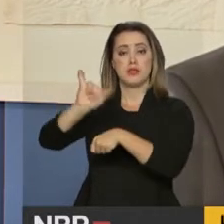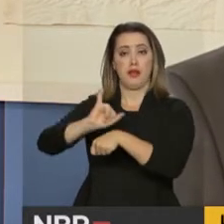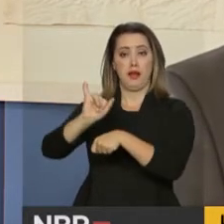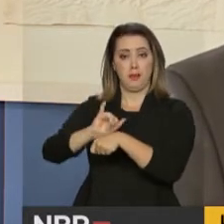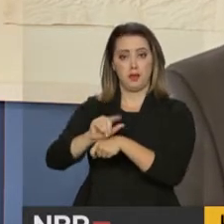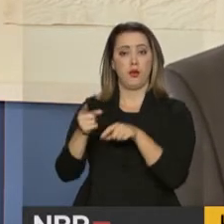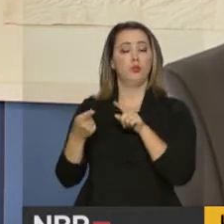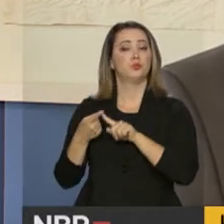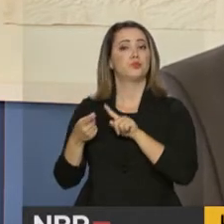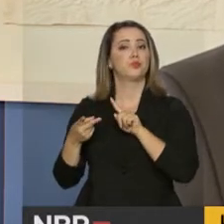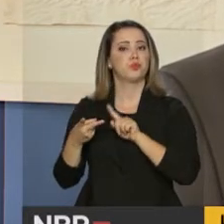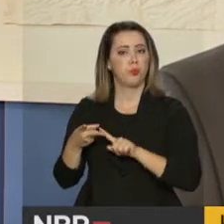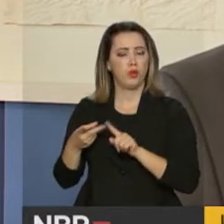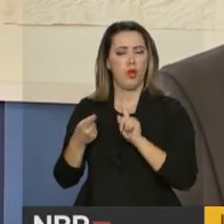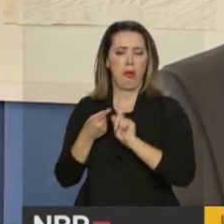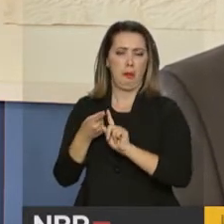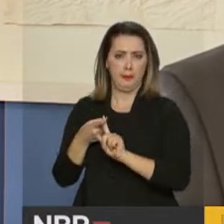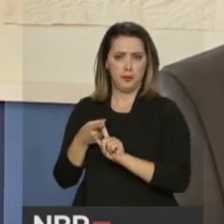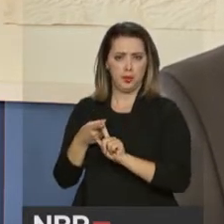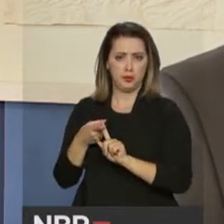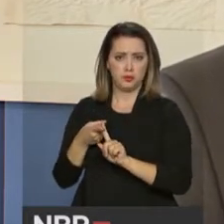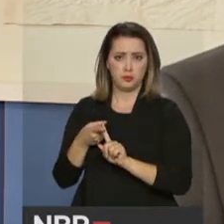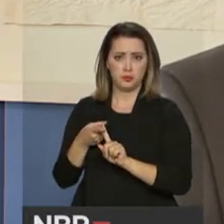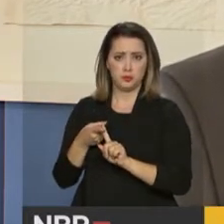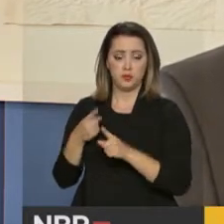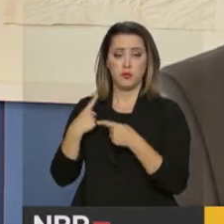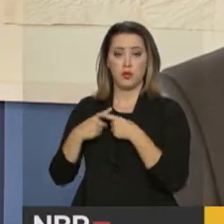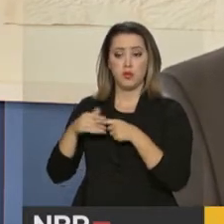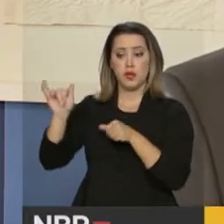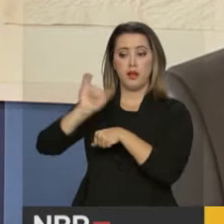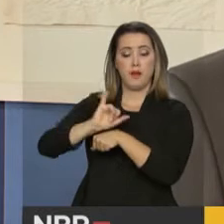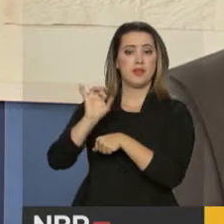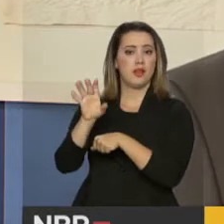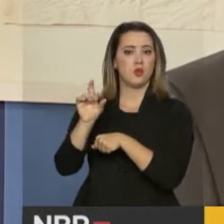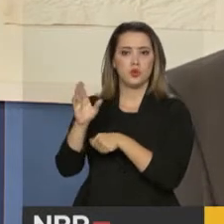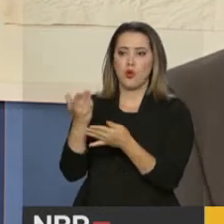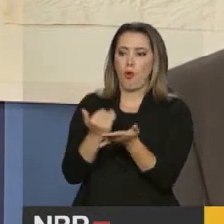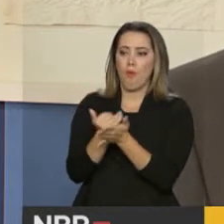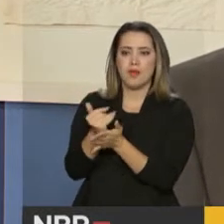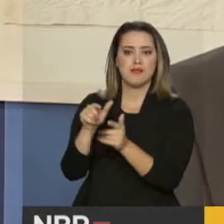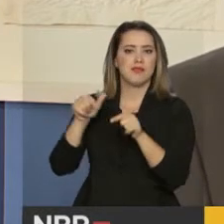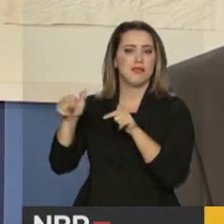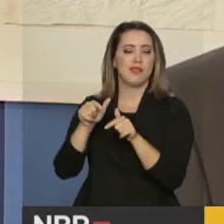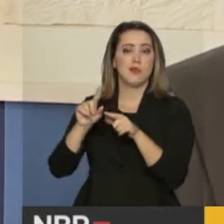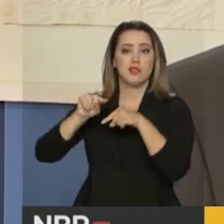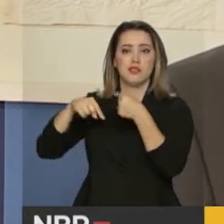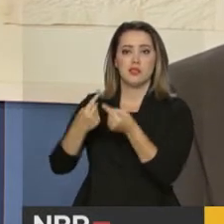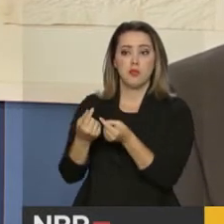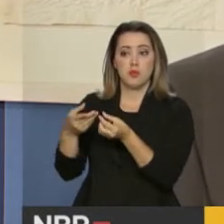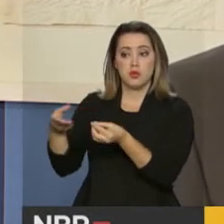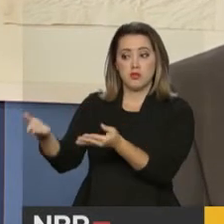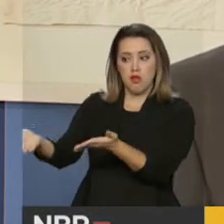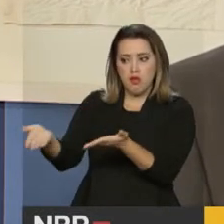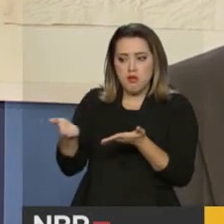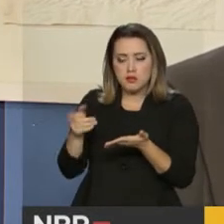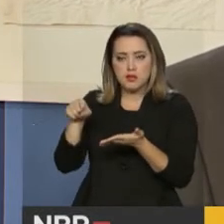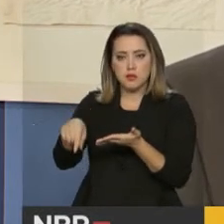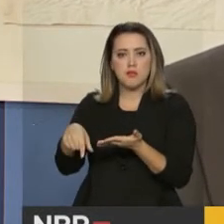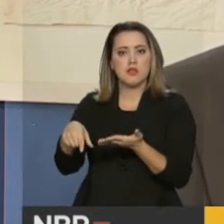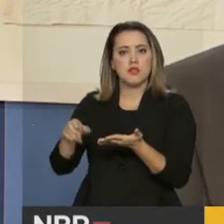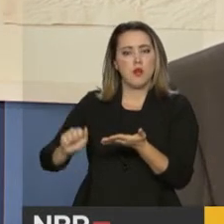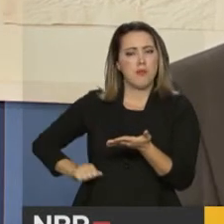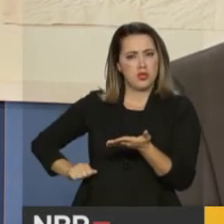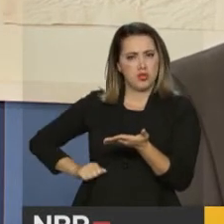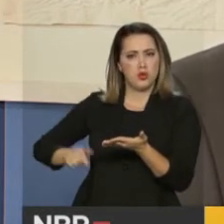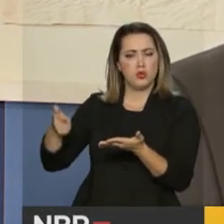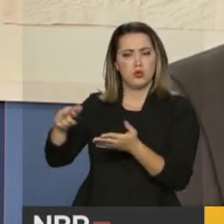dois motivos. Em primeiro lugar, a capital só poderia ser capital plenamente quando as missões diplomáticas pudessem